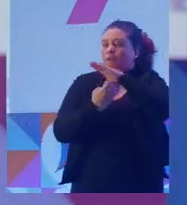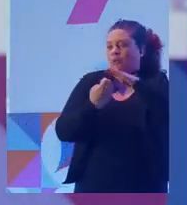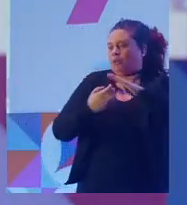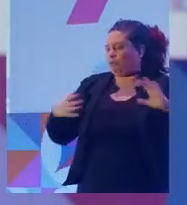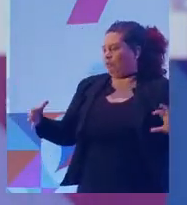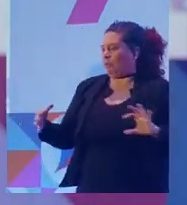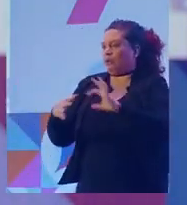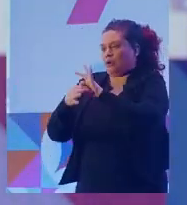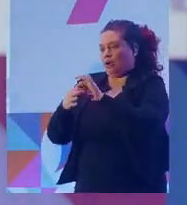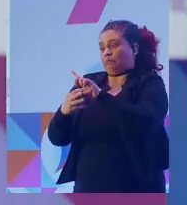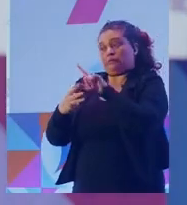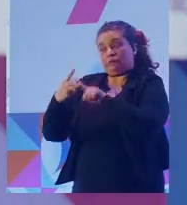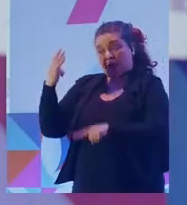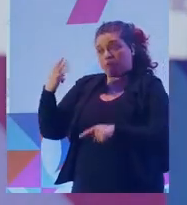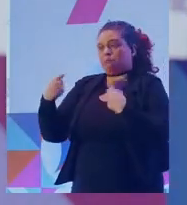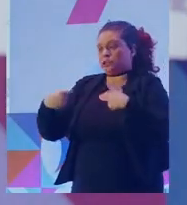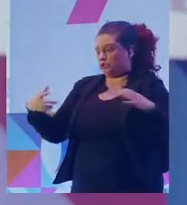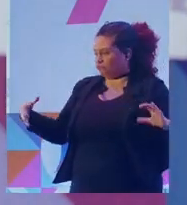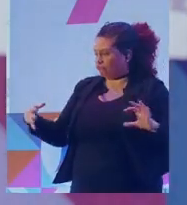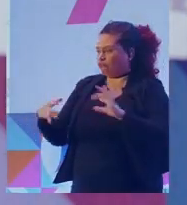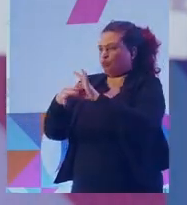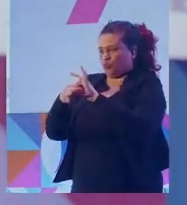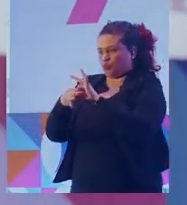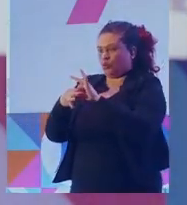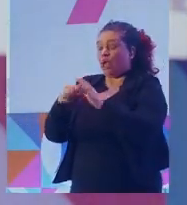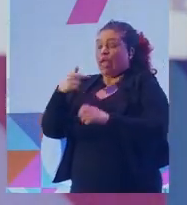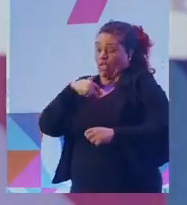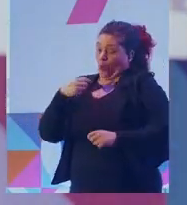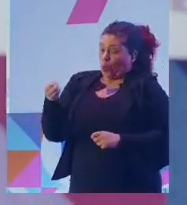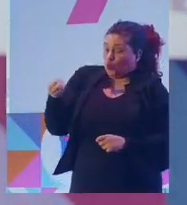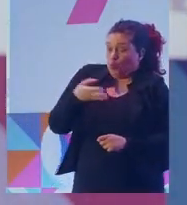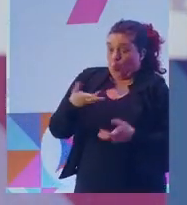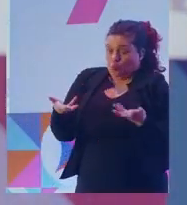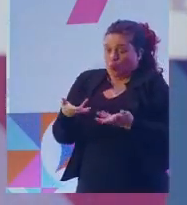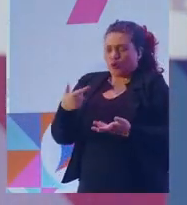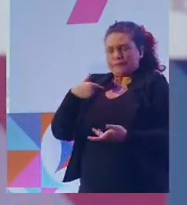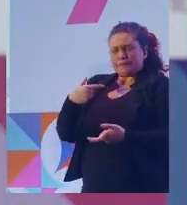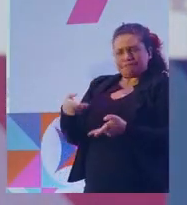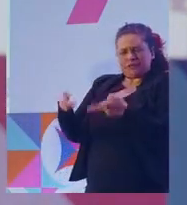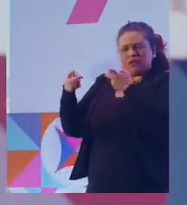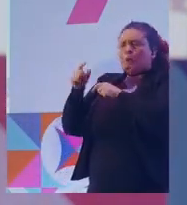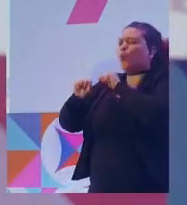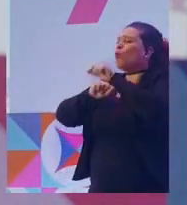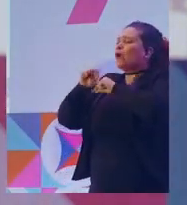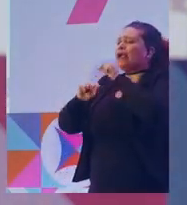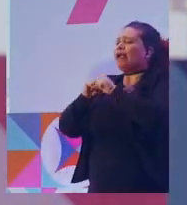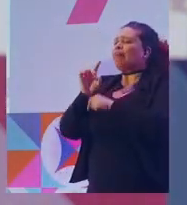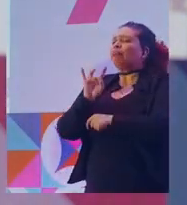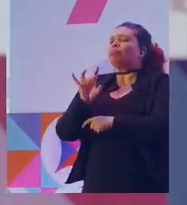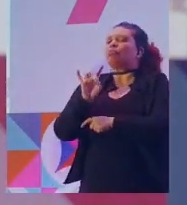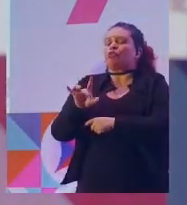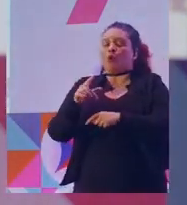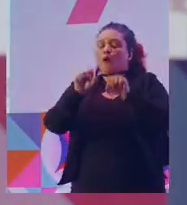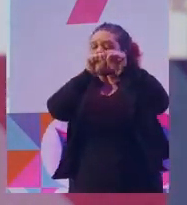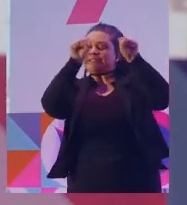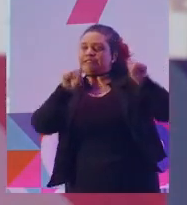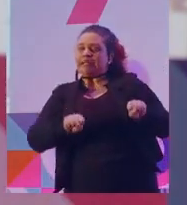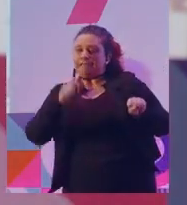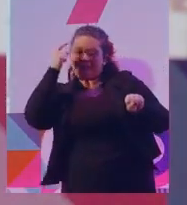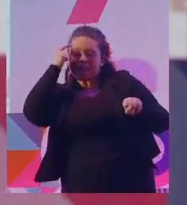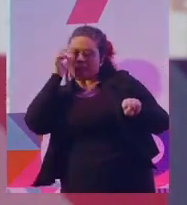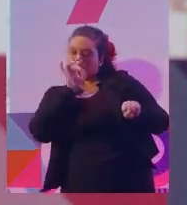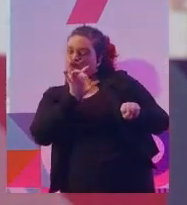coisas sempre vão juntas. O que é novo para mim nos últimos anos é que não pensamos só em sistemas, pensamos também em